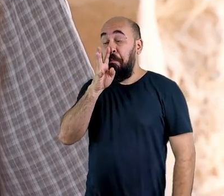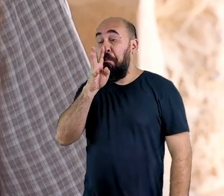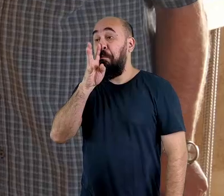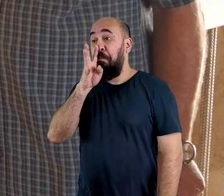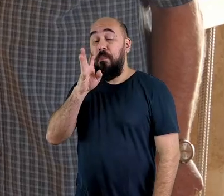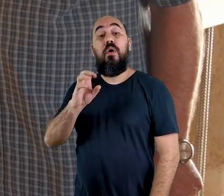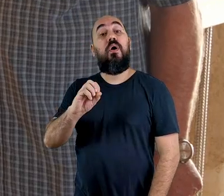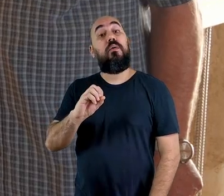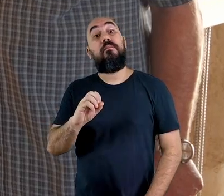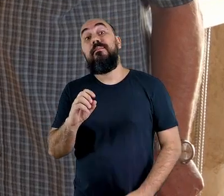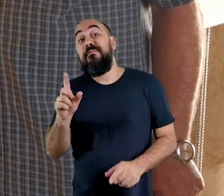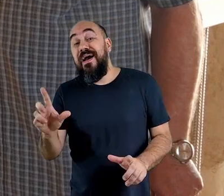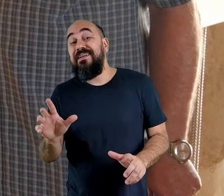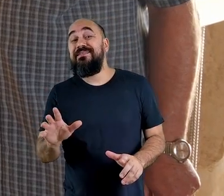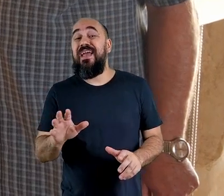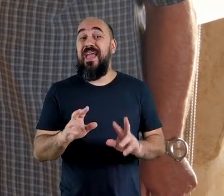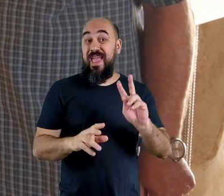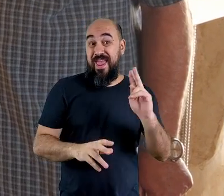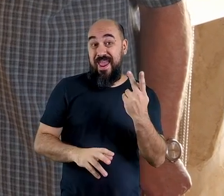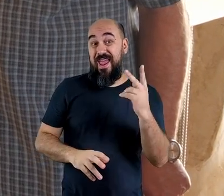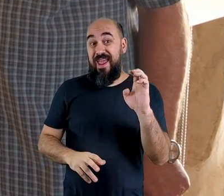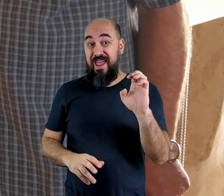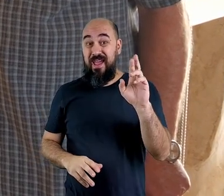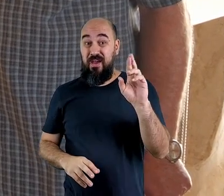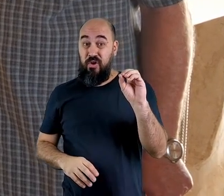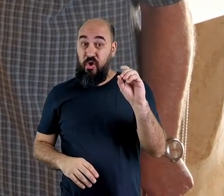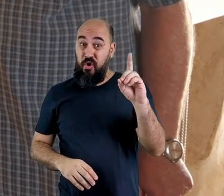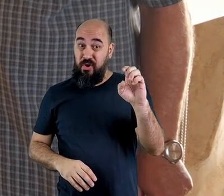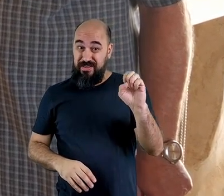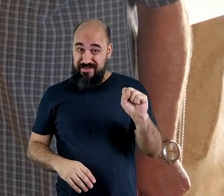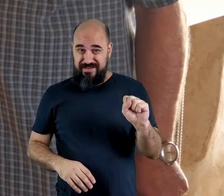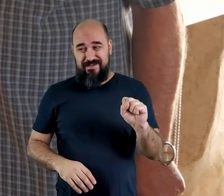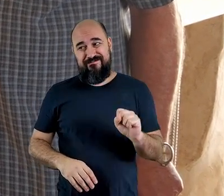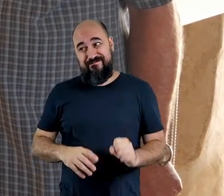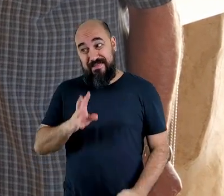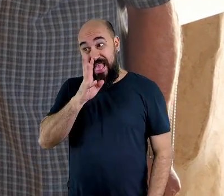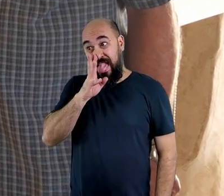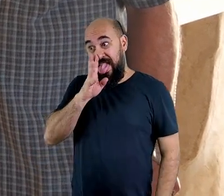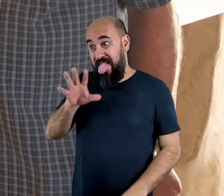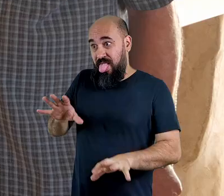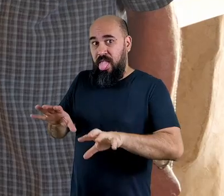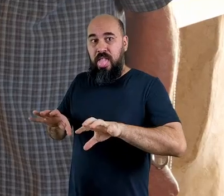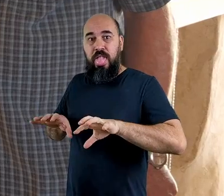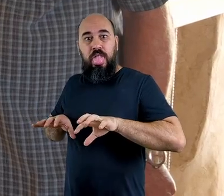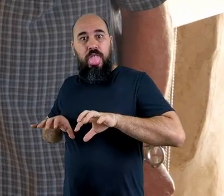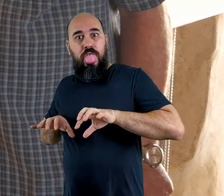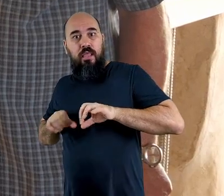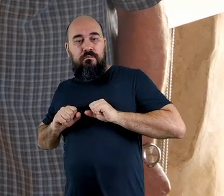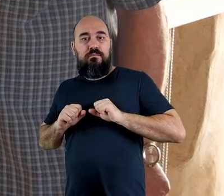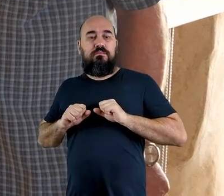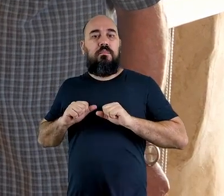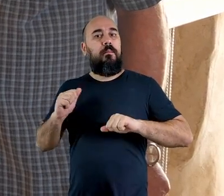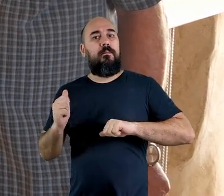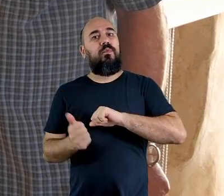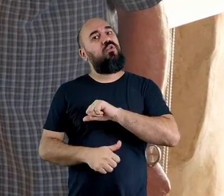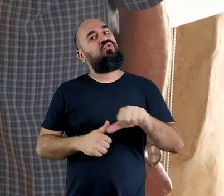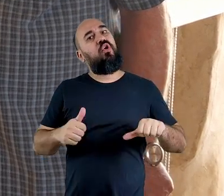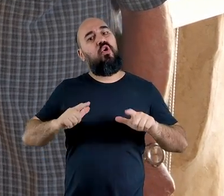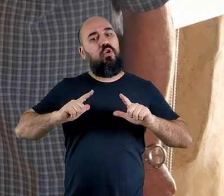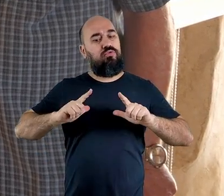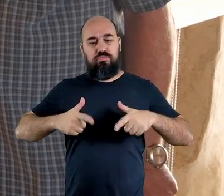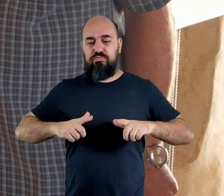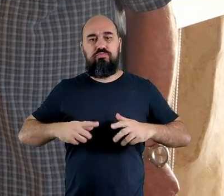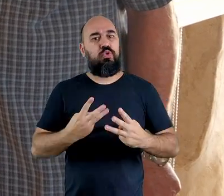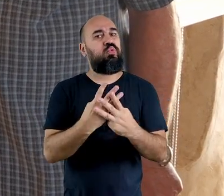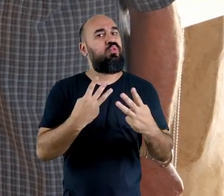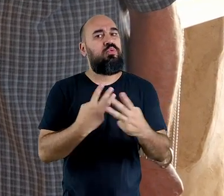se aculturou tanto do romanismo que ele mesmo já era um rei mais romano do que judeu. E lembre-se que na época que